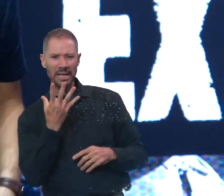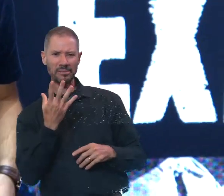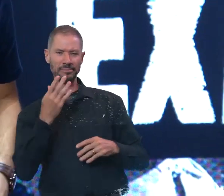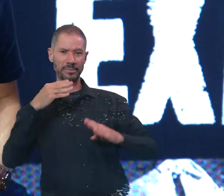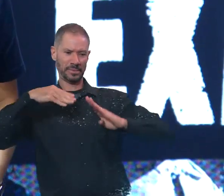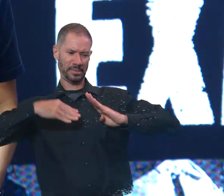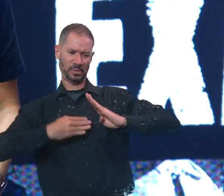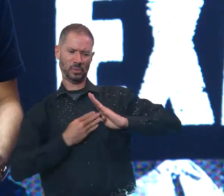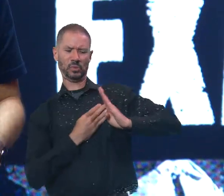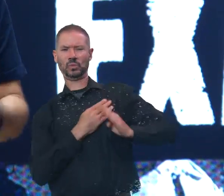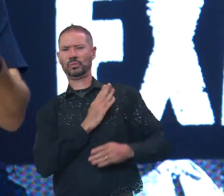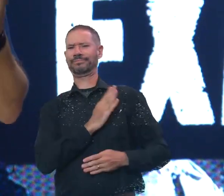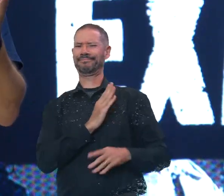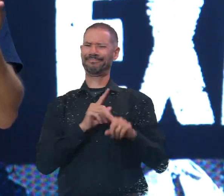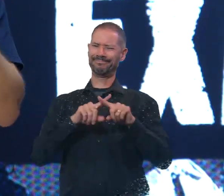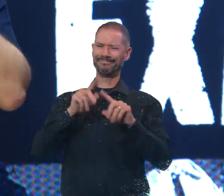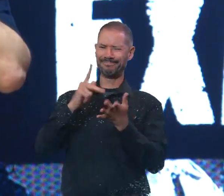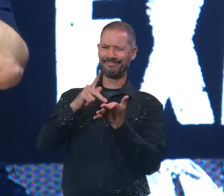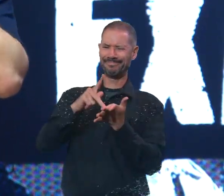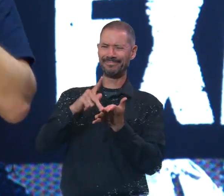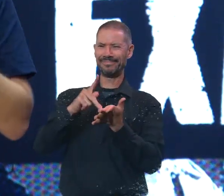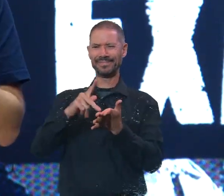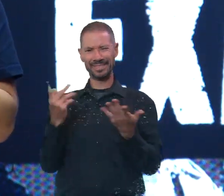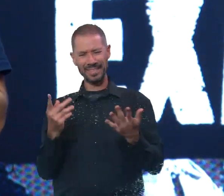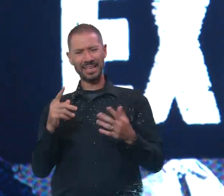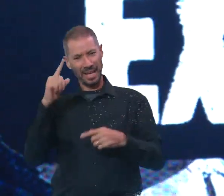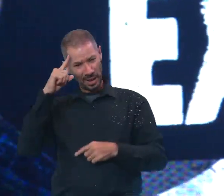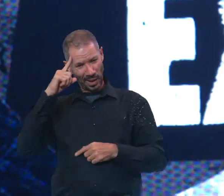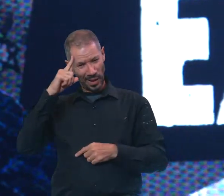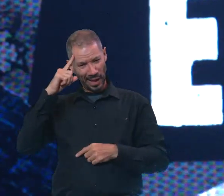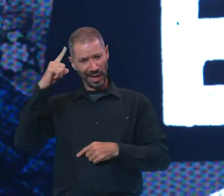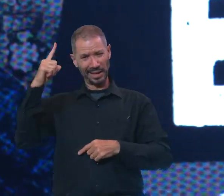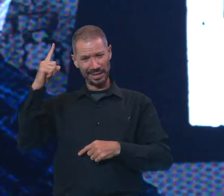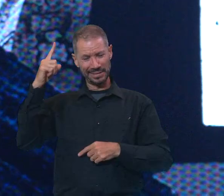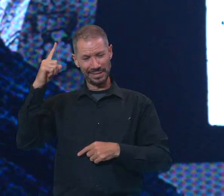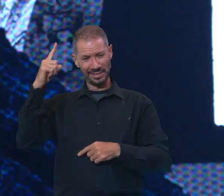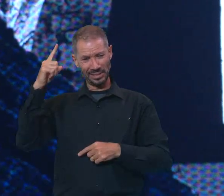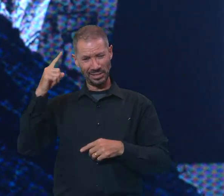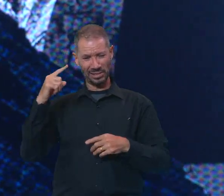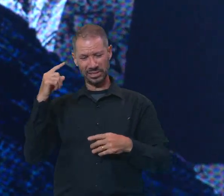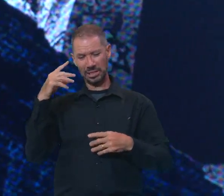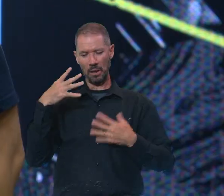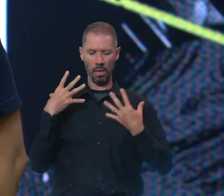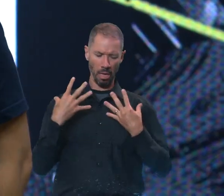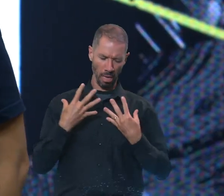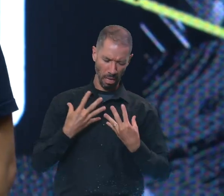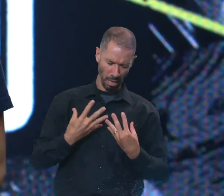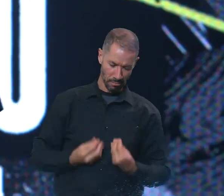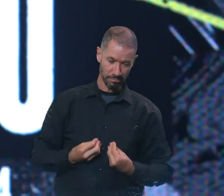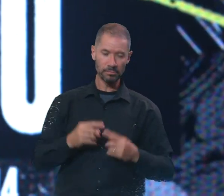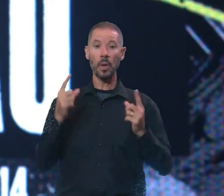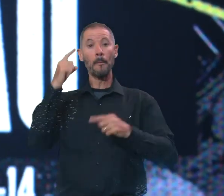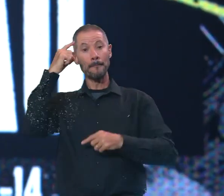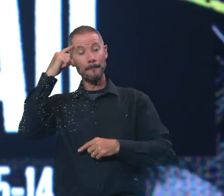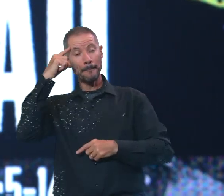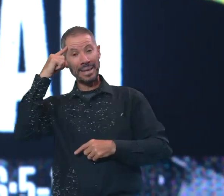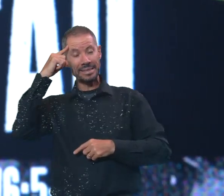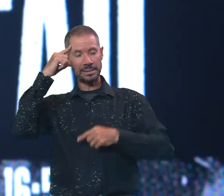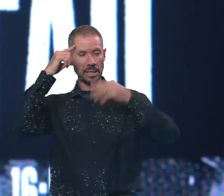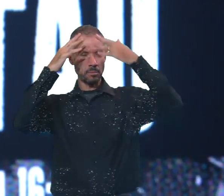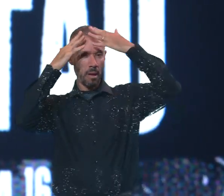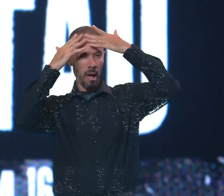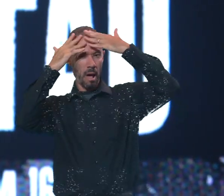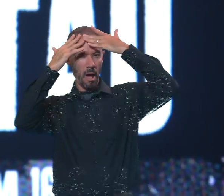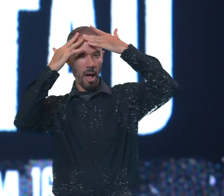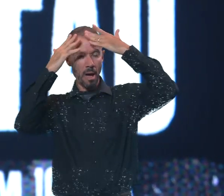no coração. Não é verdade? E naquele dia, extremamente exausto, não pensando tão racionalmente